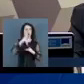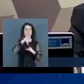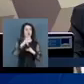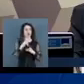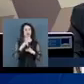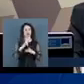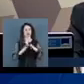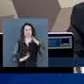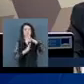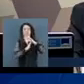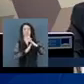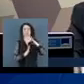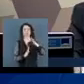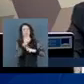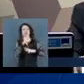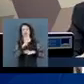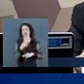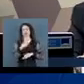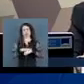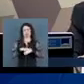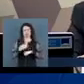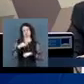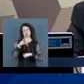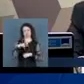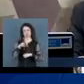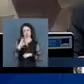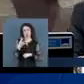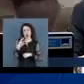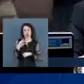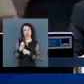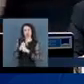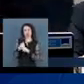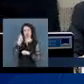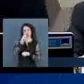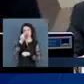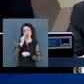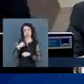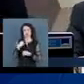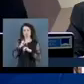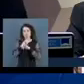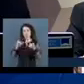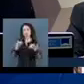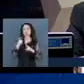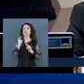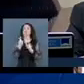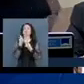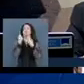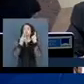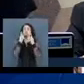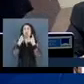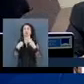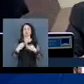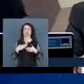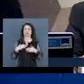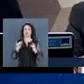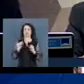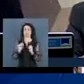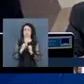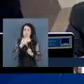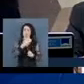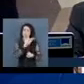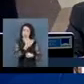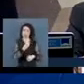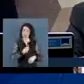mandato, e vou escolher aqui algo que me preocupa. Primeiro-ministro Flávio Dino, o senhor